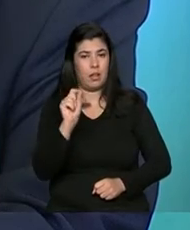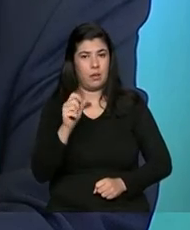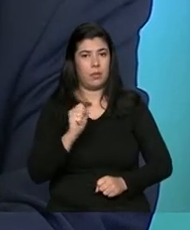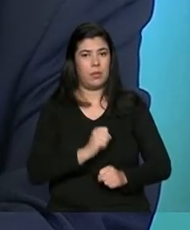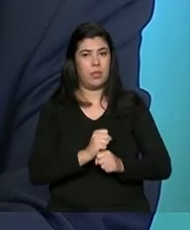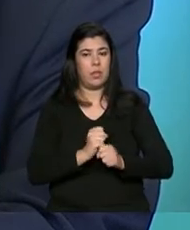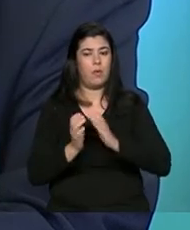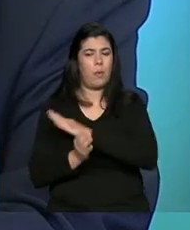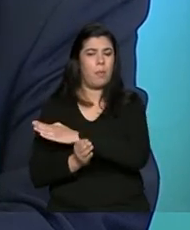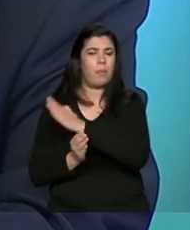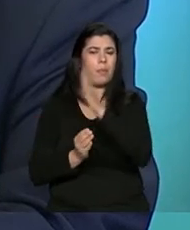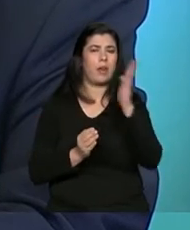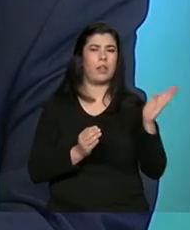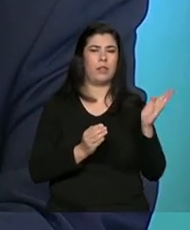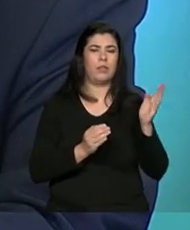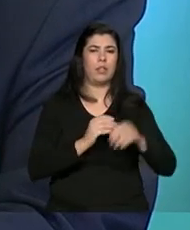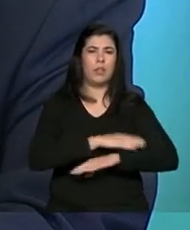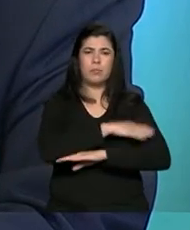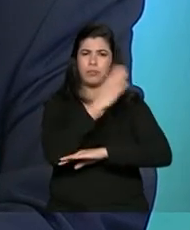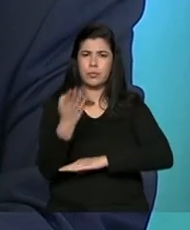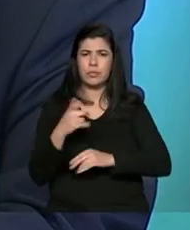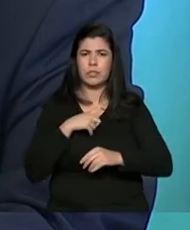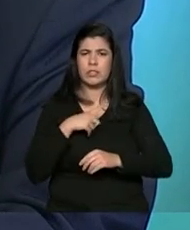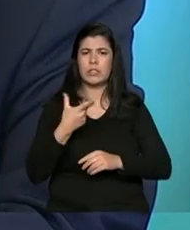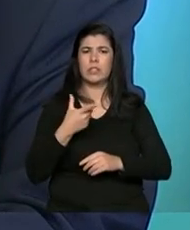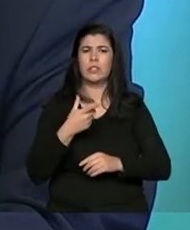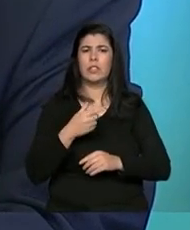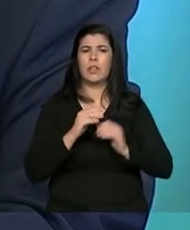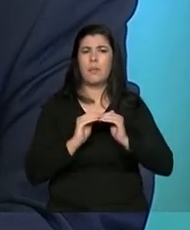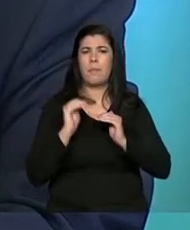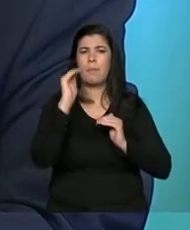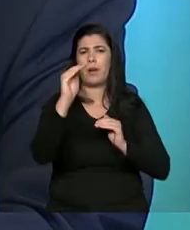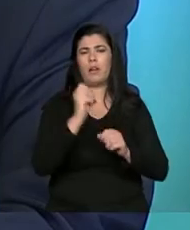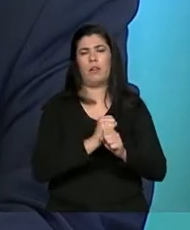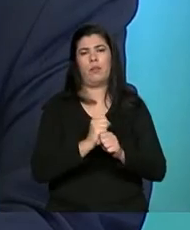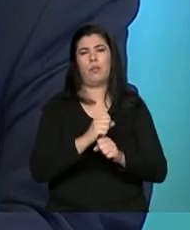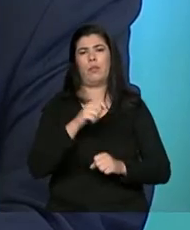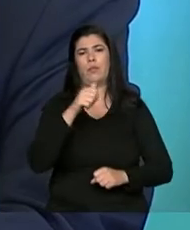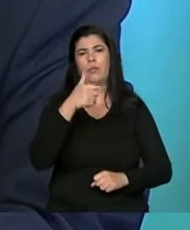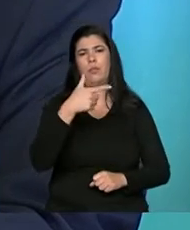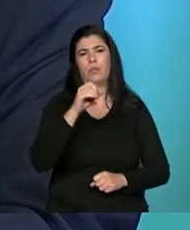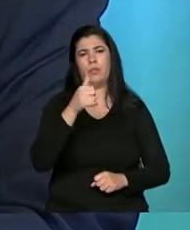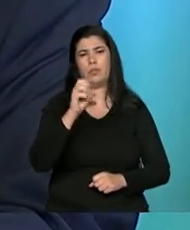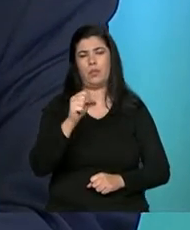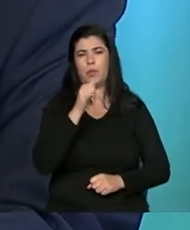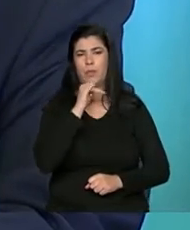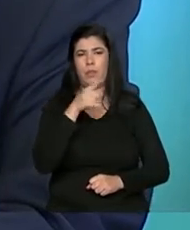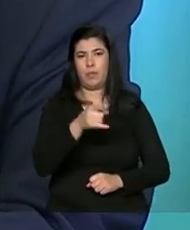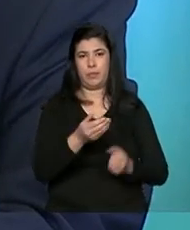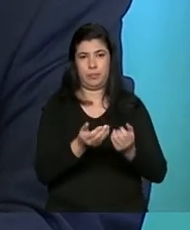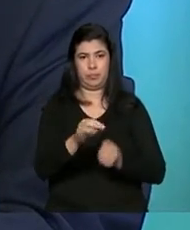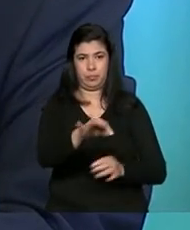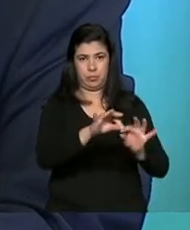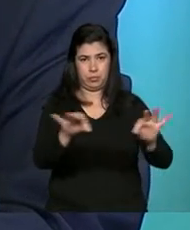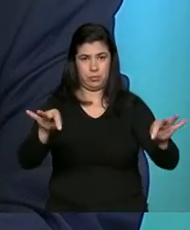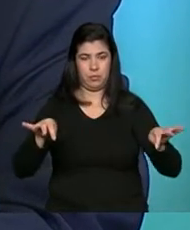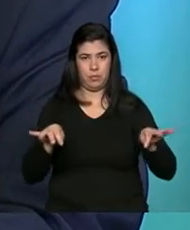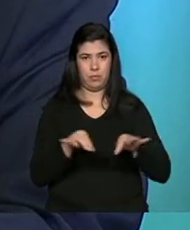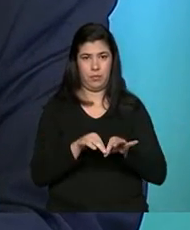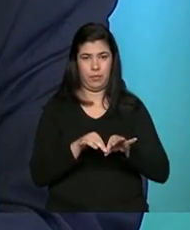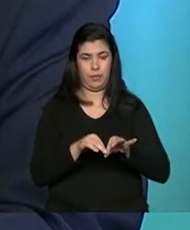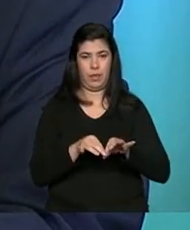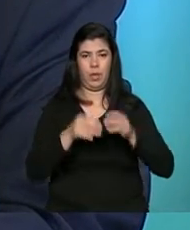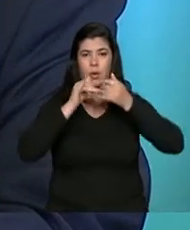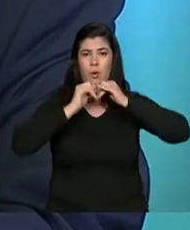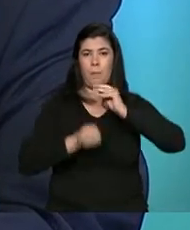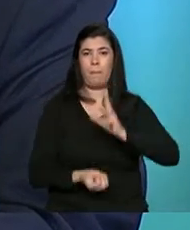investimentos ultrapassa do 18 porque uma hidrelétrica como tapajós por exemplo ela não será